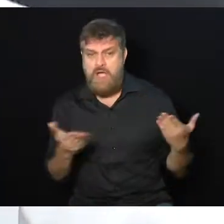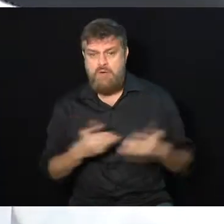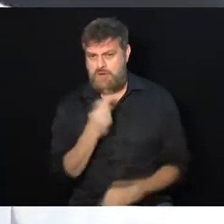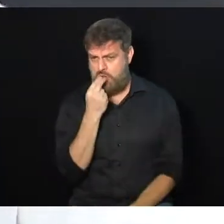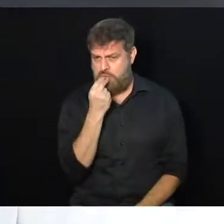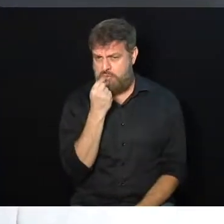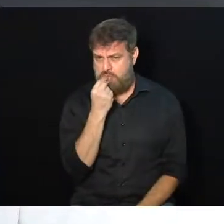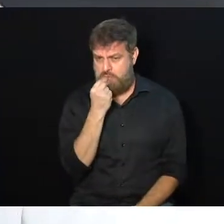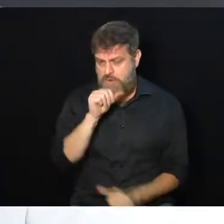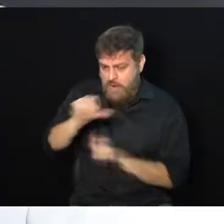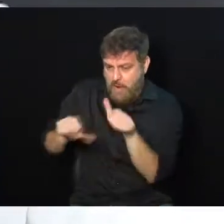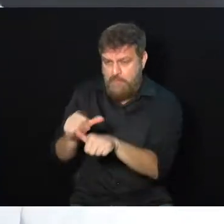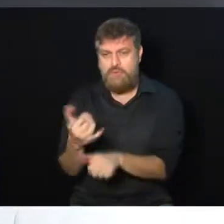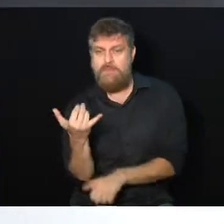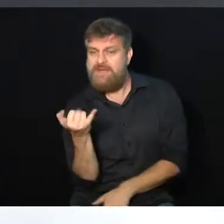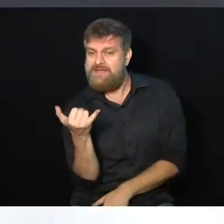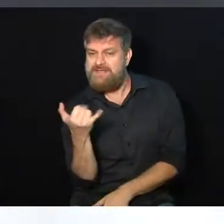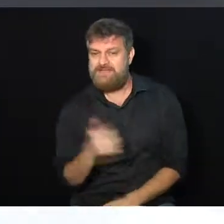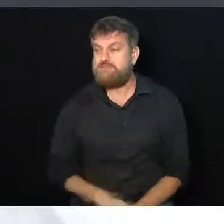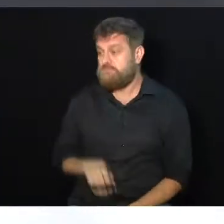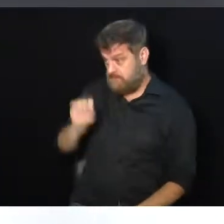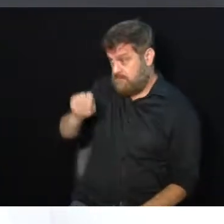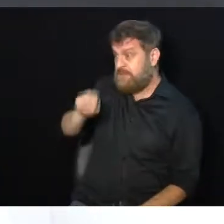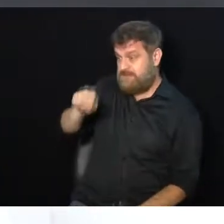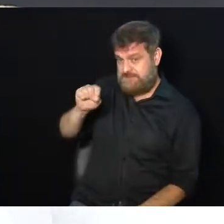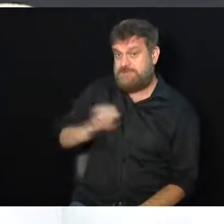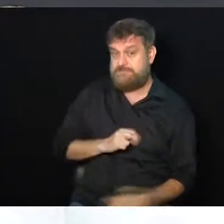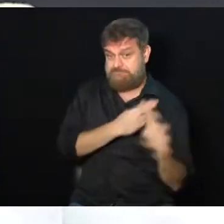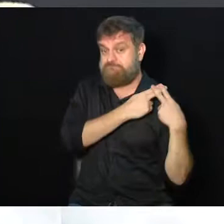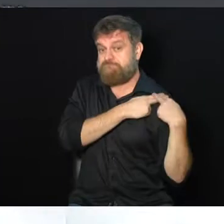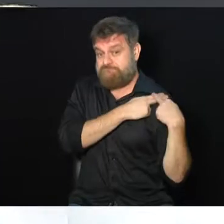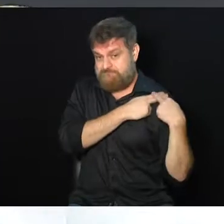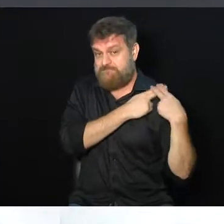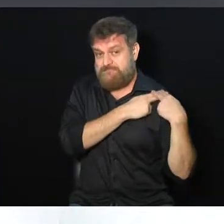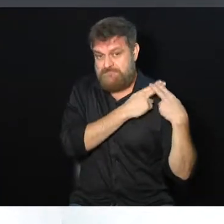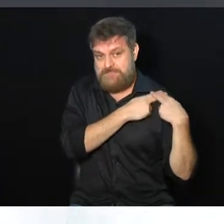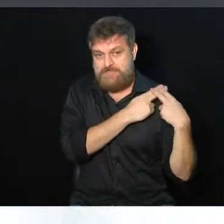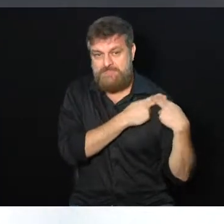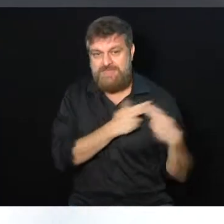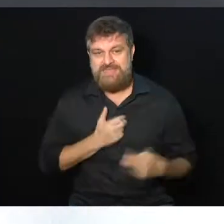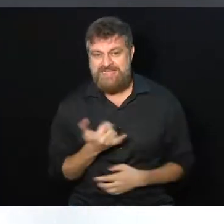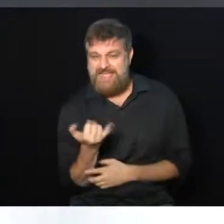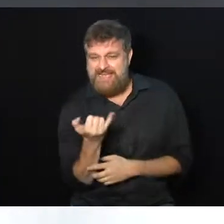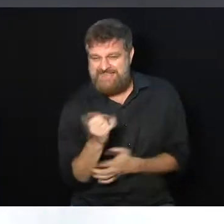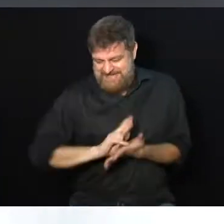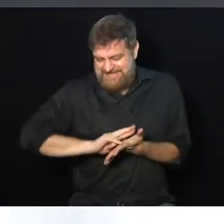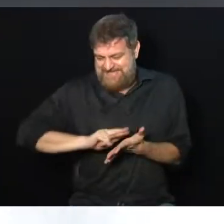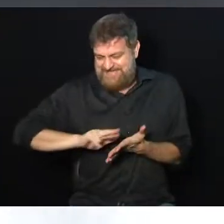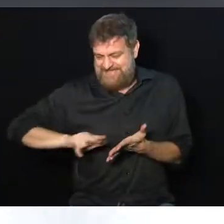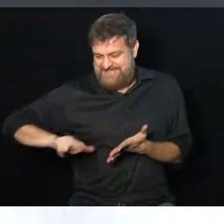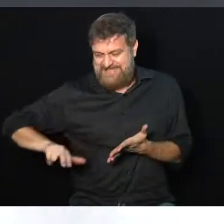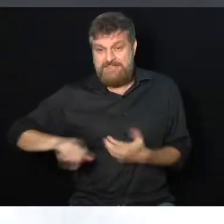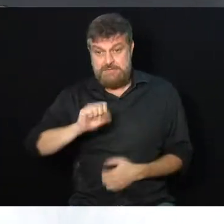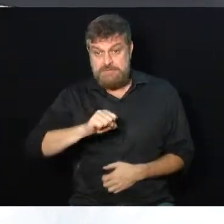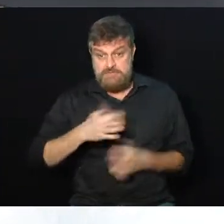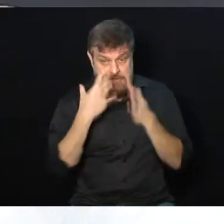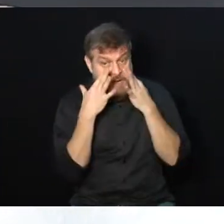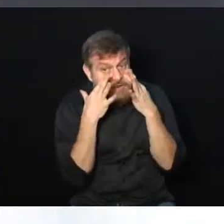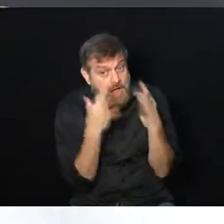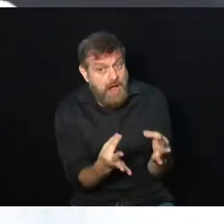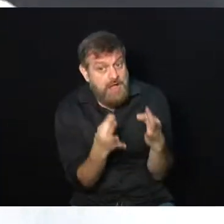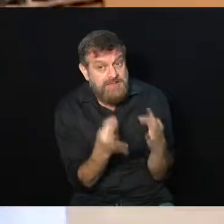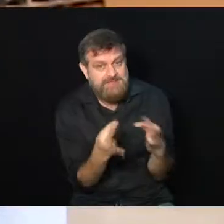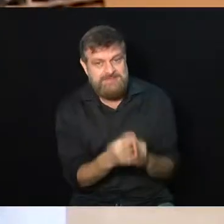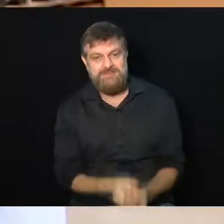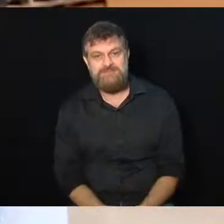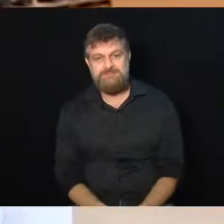lápis para caneta. Conta pra gente. Sim, vou ter bastante. Vai ter muita caneta? Vou, Tem que prestar mais atenção, hein?